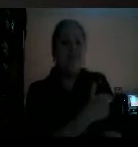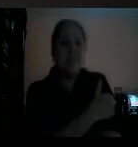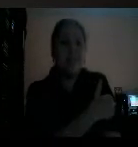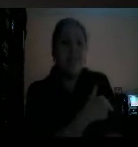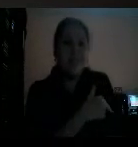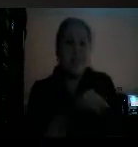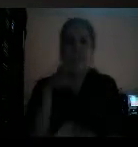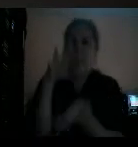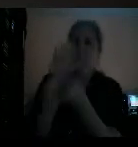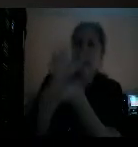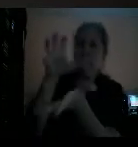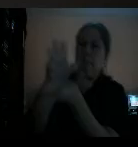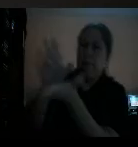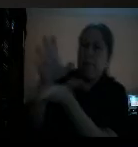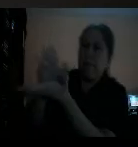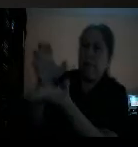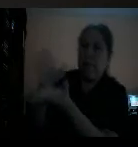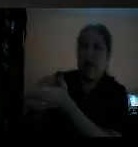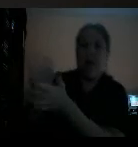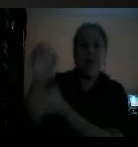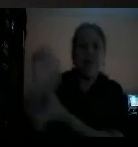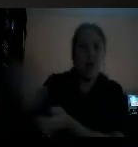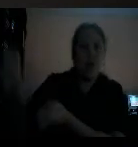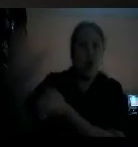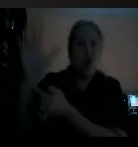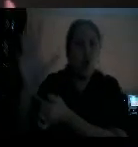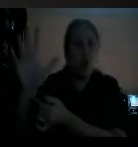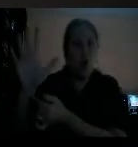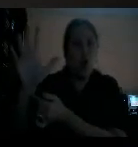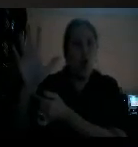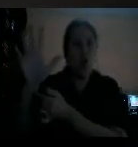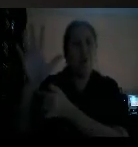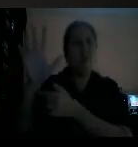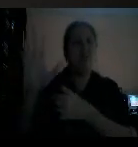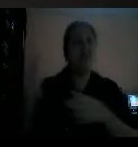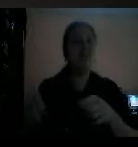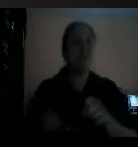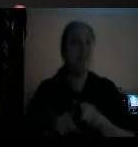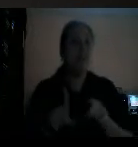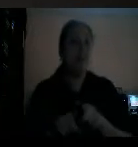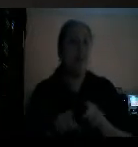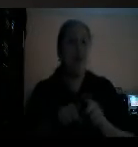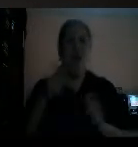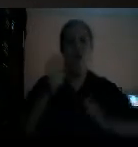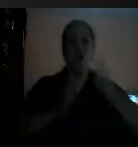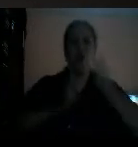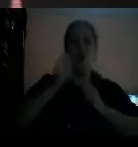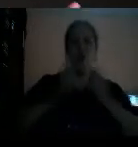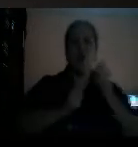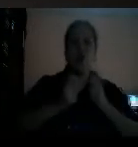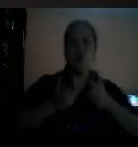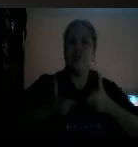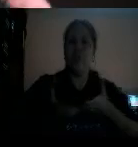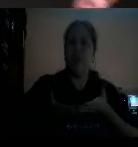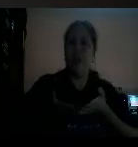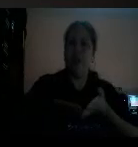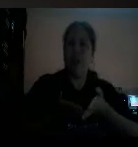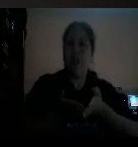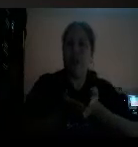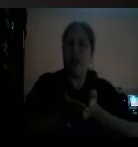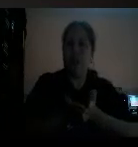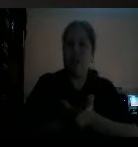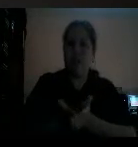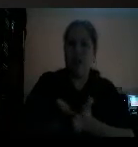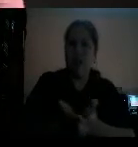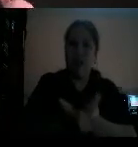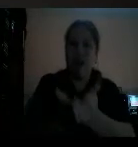indústria naval, bélica naval, tá? Fornecendo produtos, insumos para todos os lados, combatendo em duas frentes, no Pacífico,